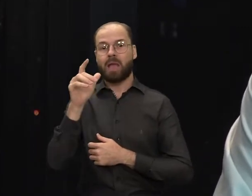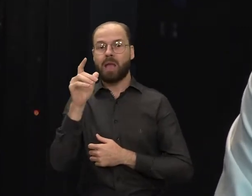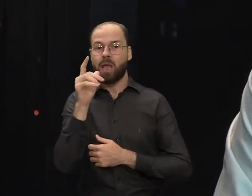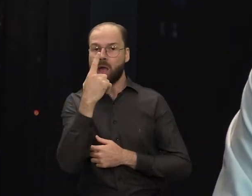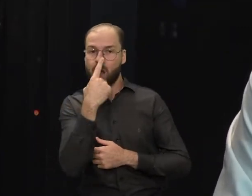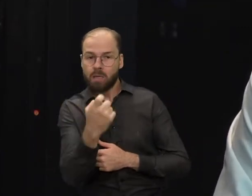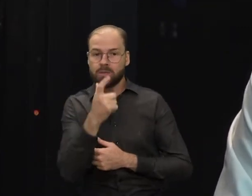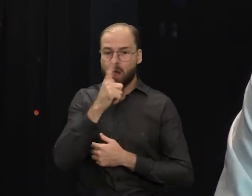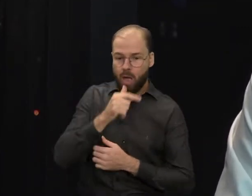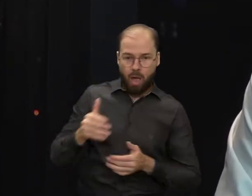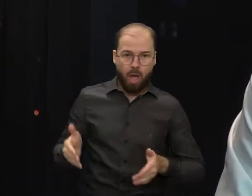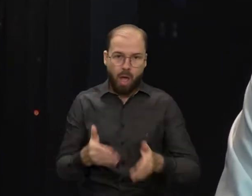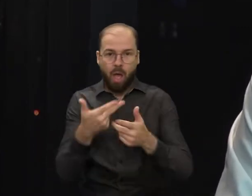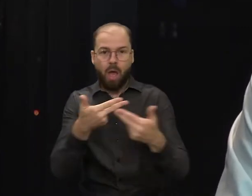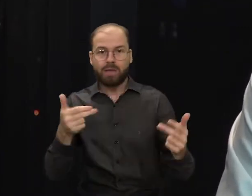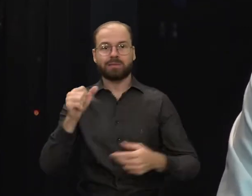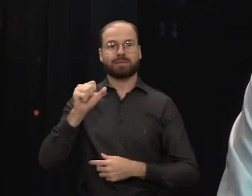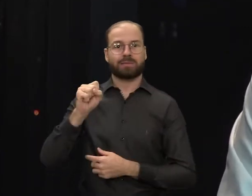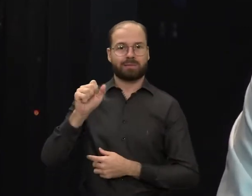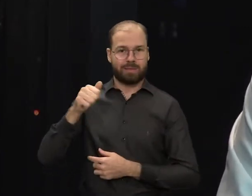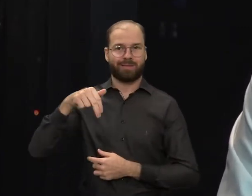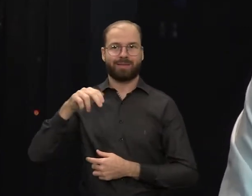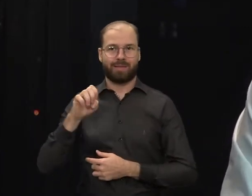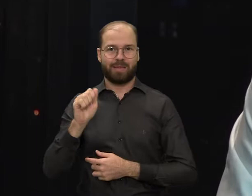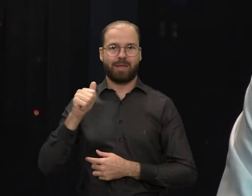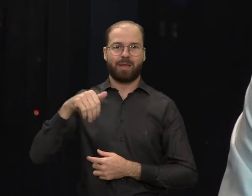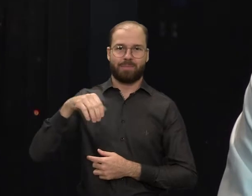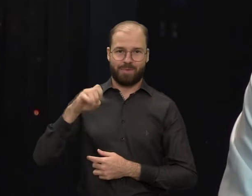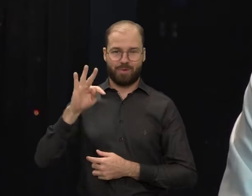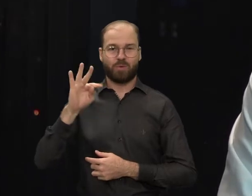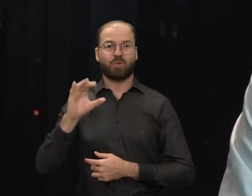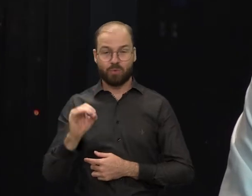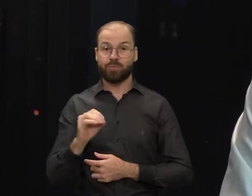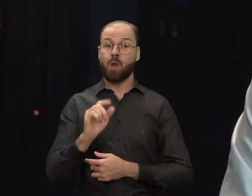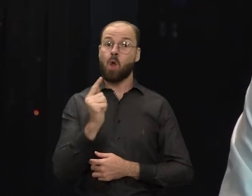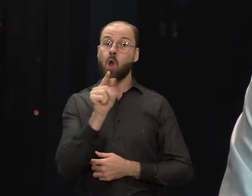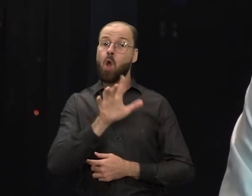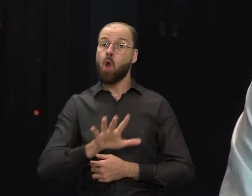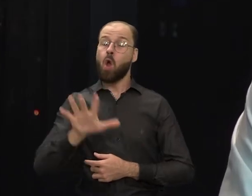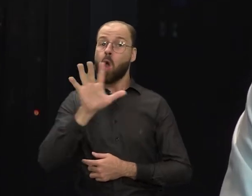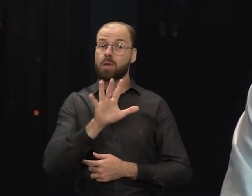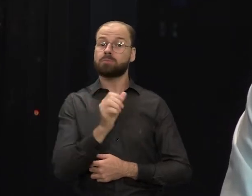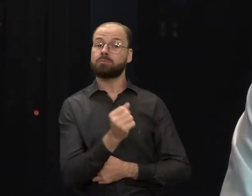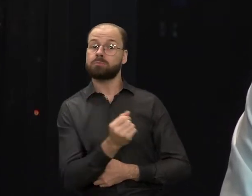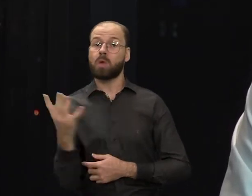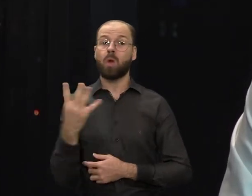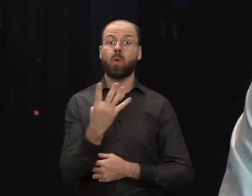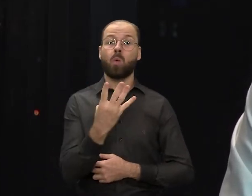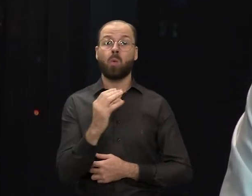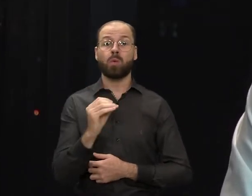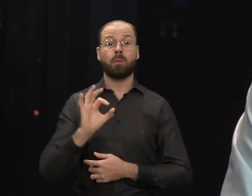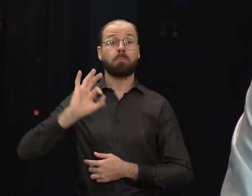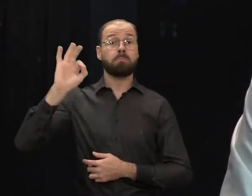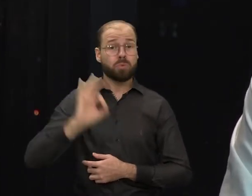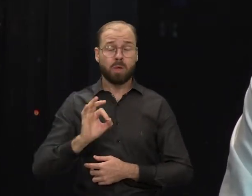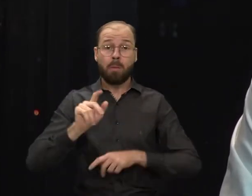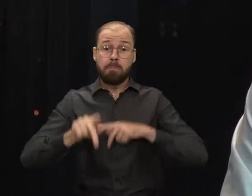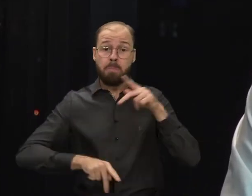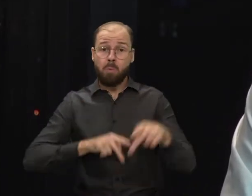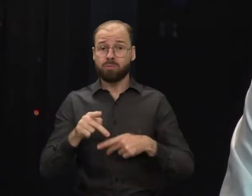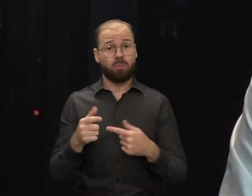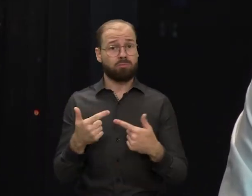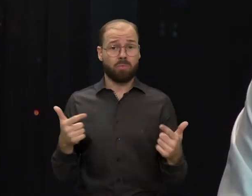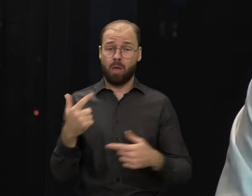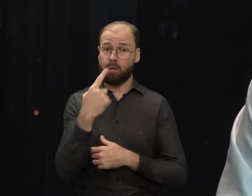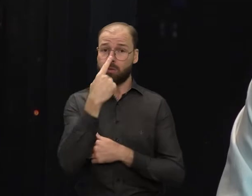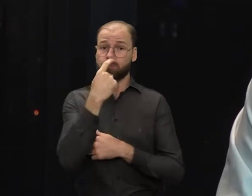né? Goiás tem 40% da população goiana não tem coleta de esgoto,